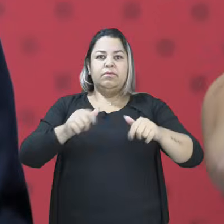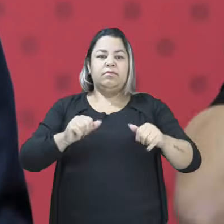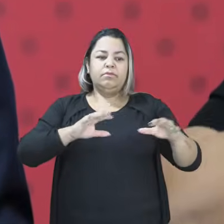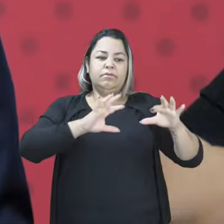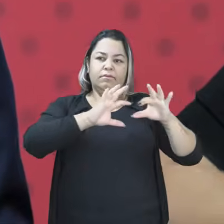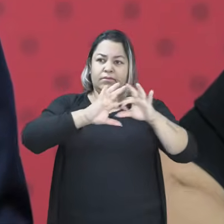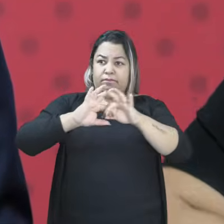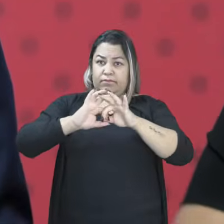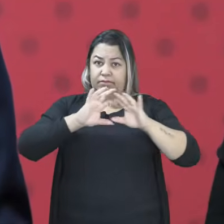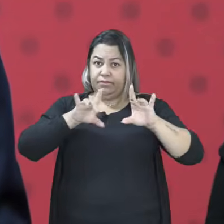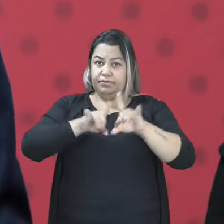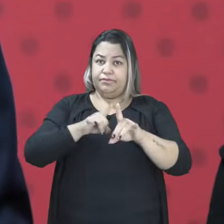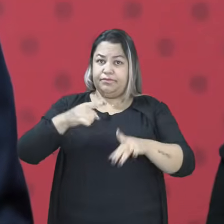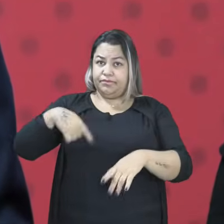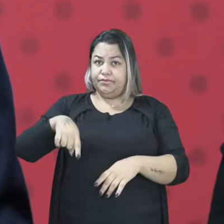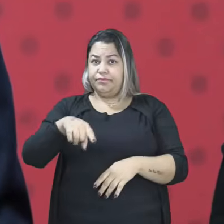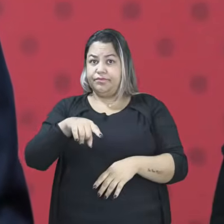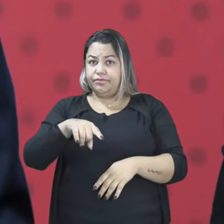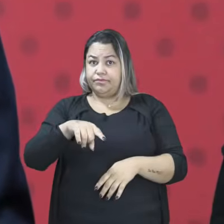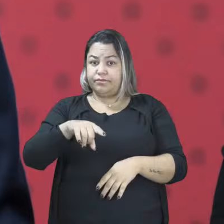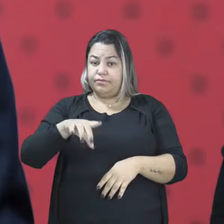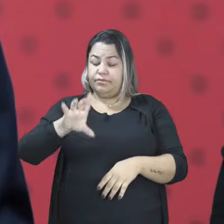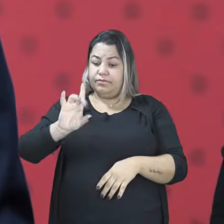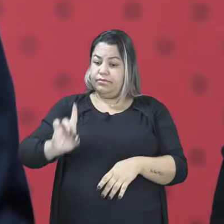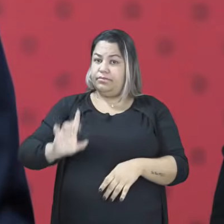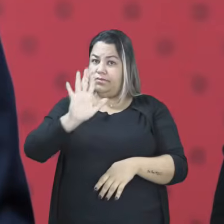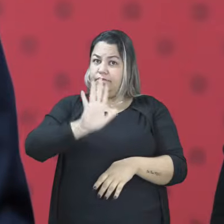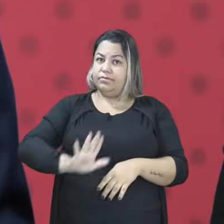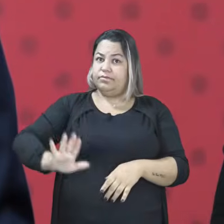estão no Diretório Nacional, na